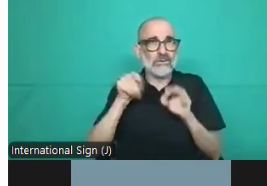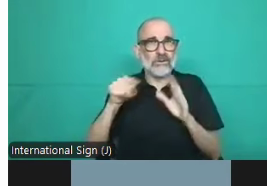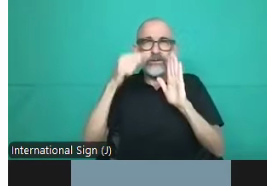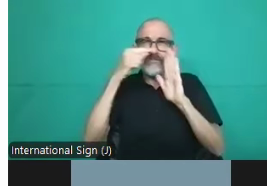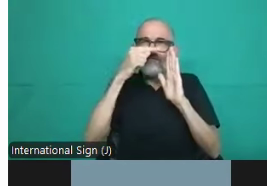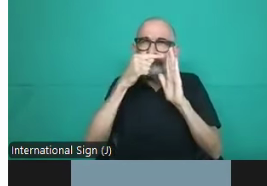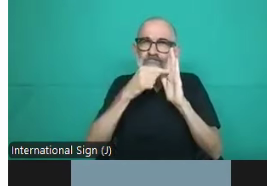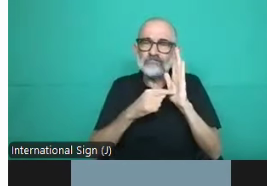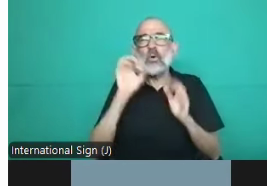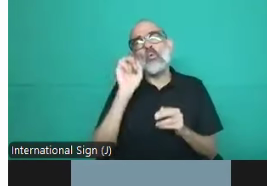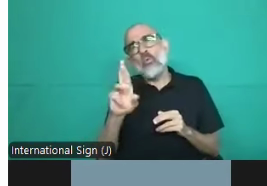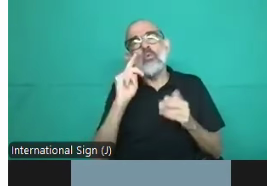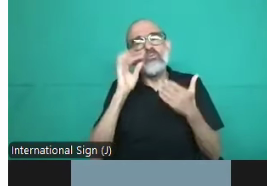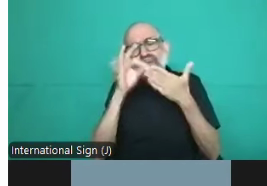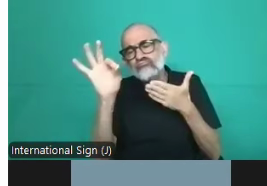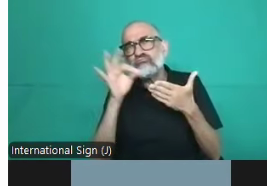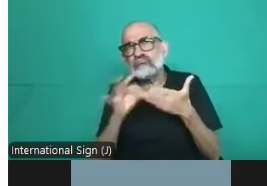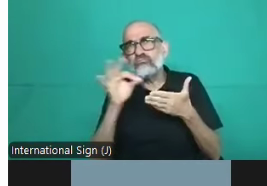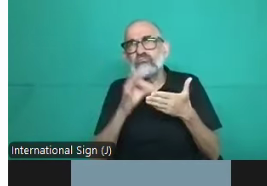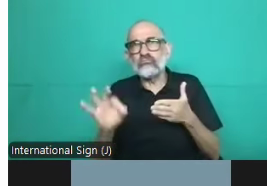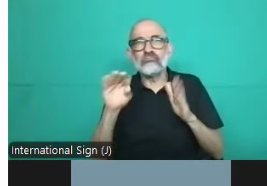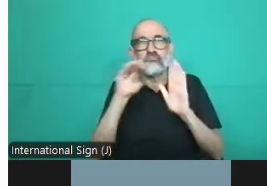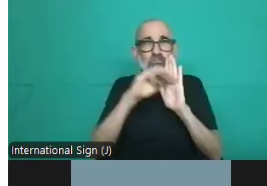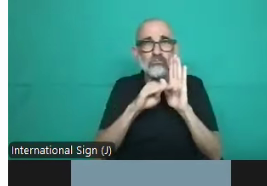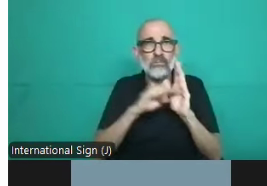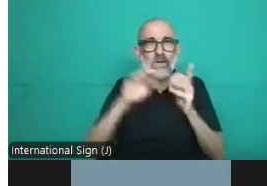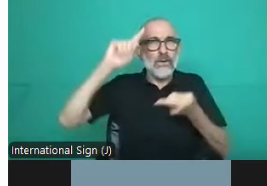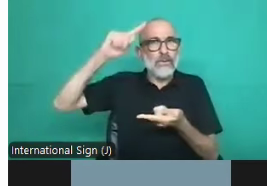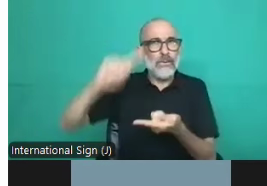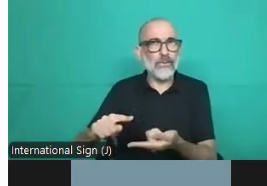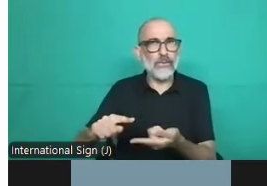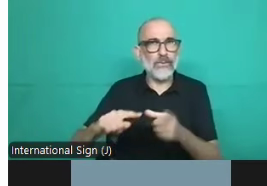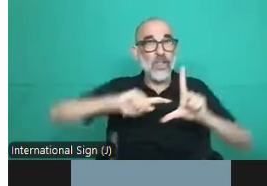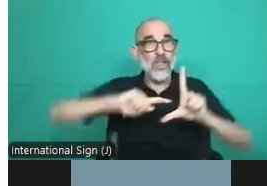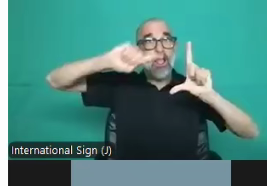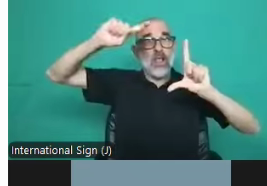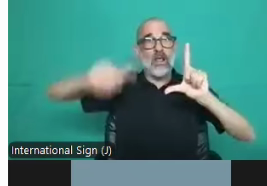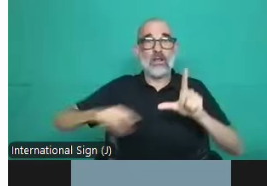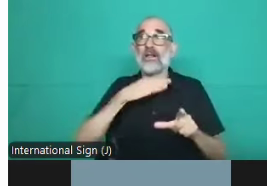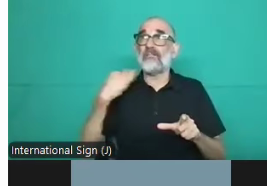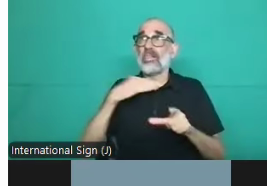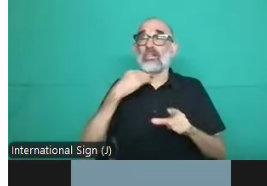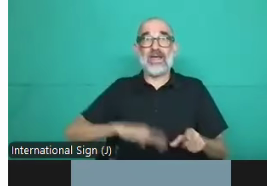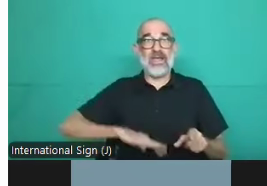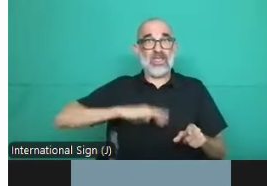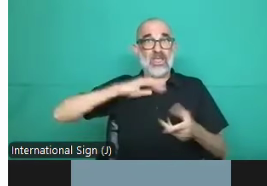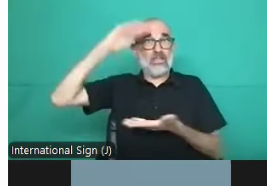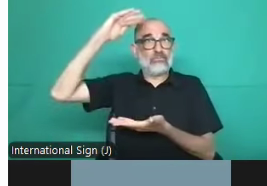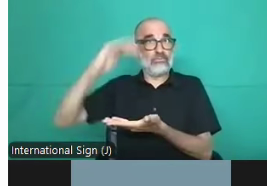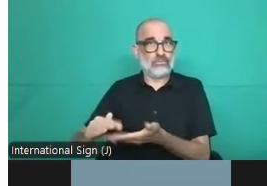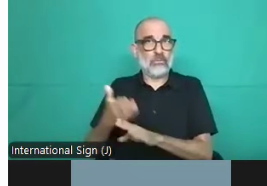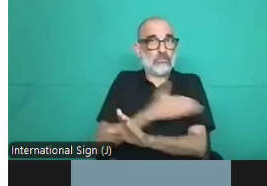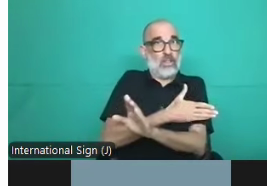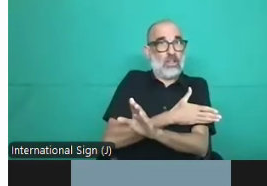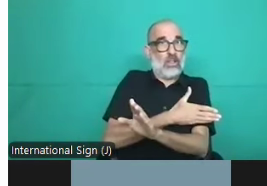taxa de mortalidade prematura atribuída a doenças hipertensivas do coração até o ano 2025.